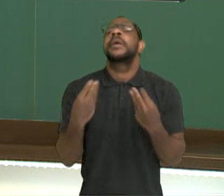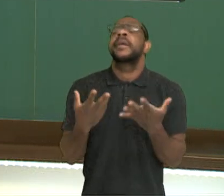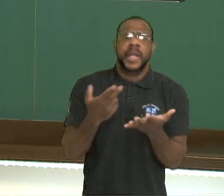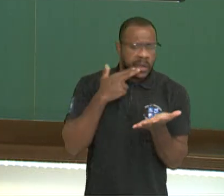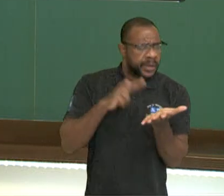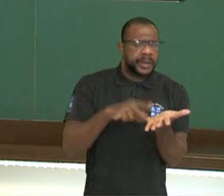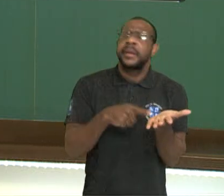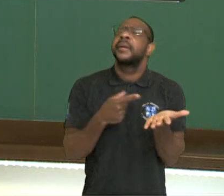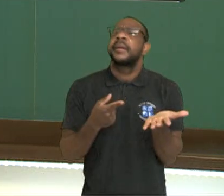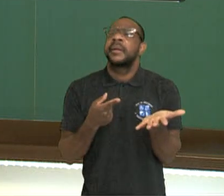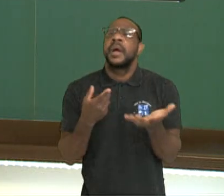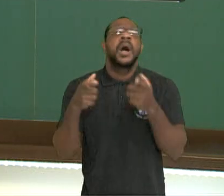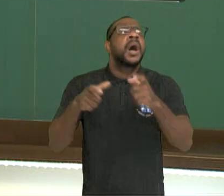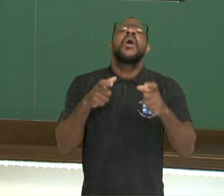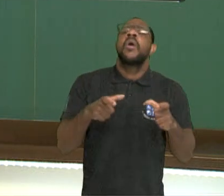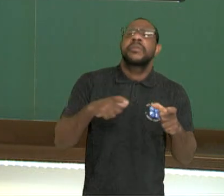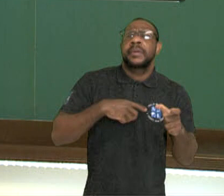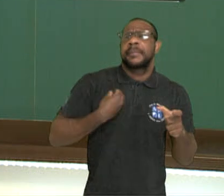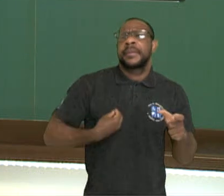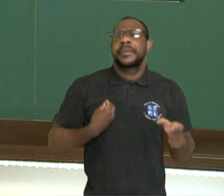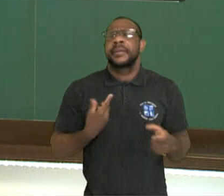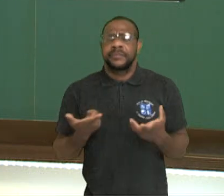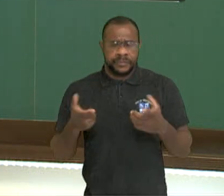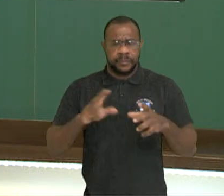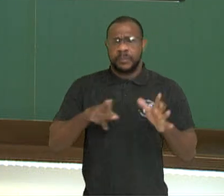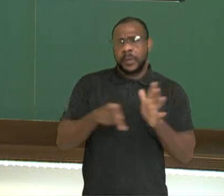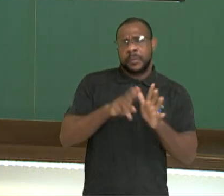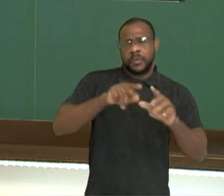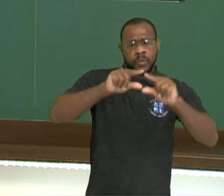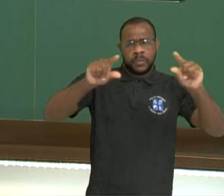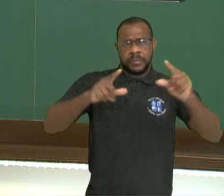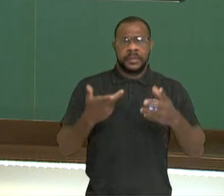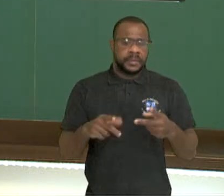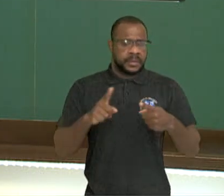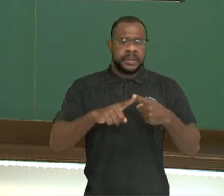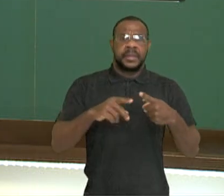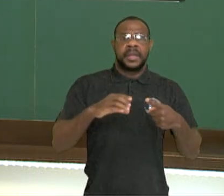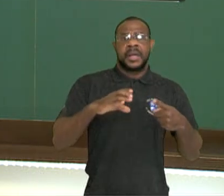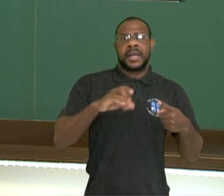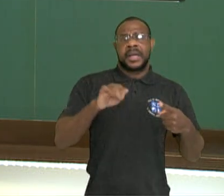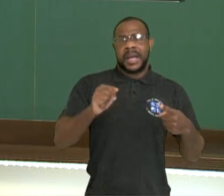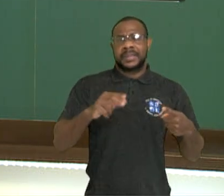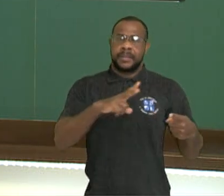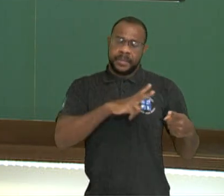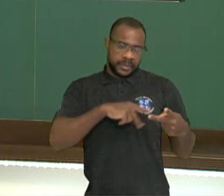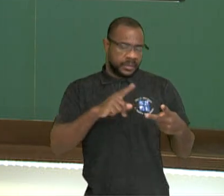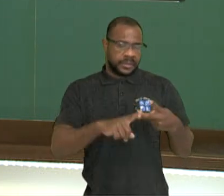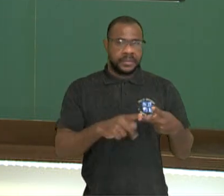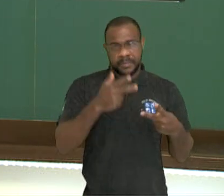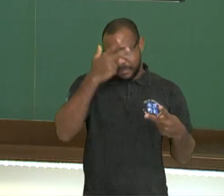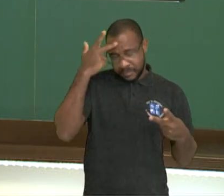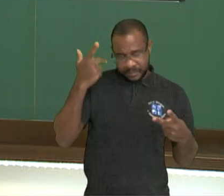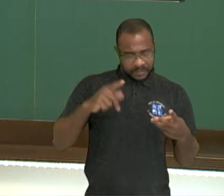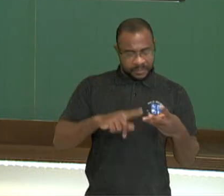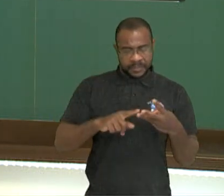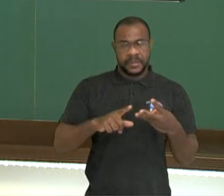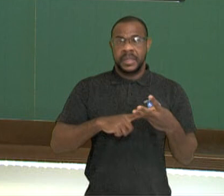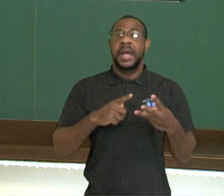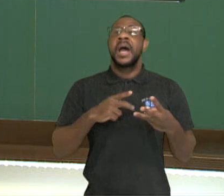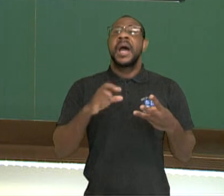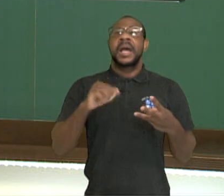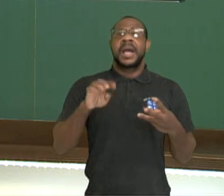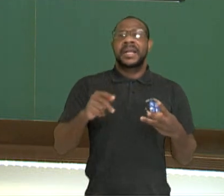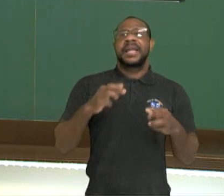pois estão presentes nos seus próprios nomes. Então, carta pessoal para a pessoa, carta de reclamação, temos uma